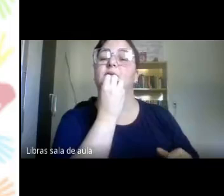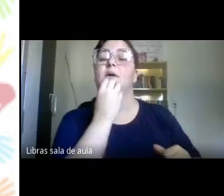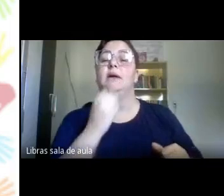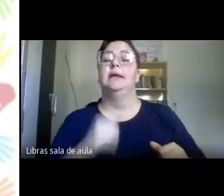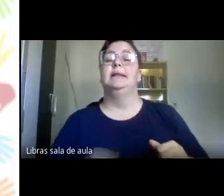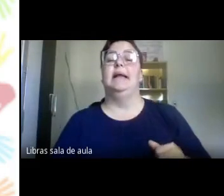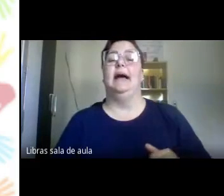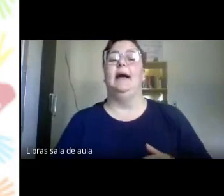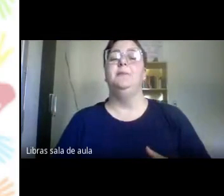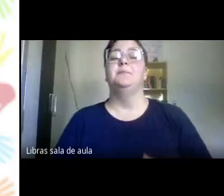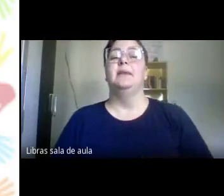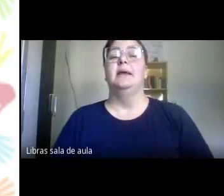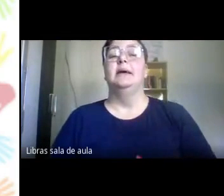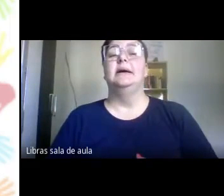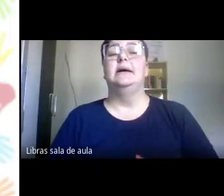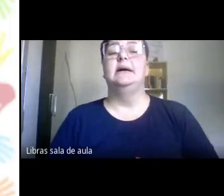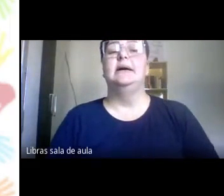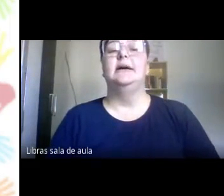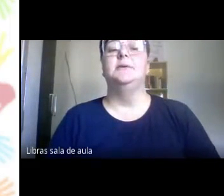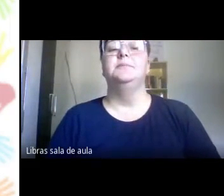visto, tá?